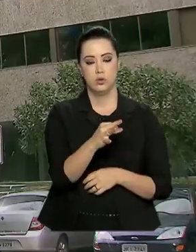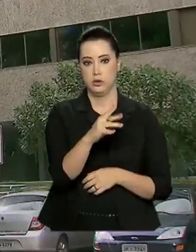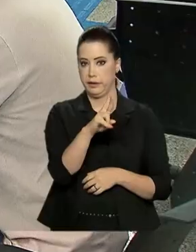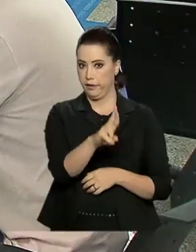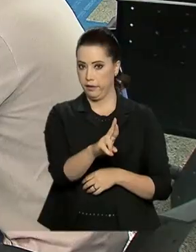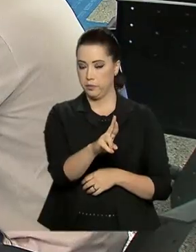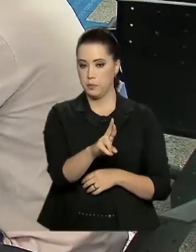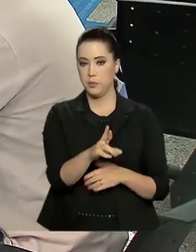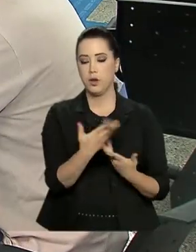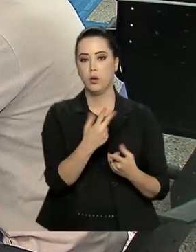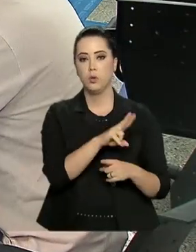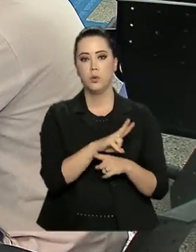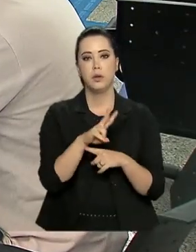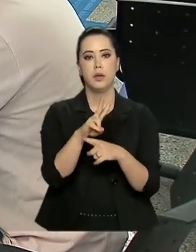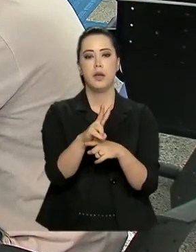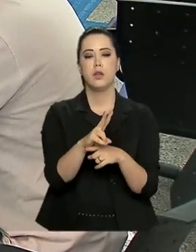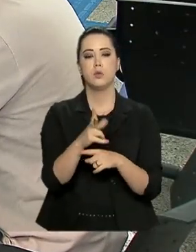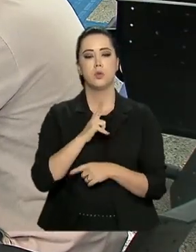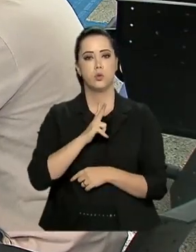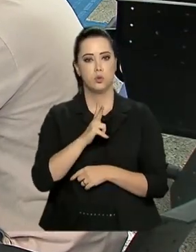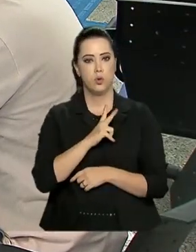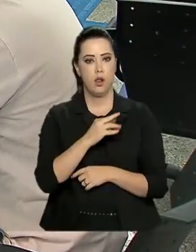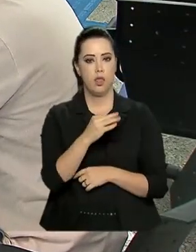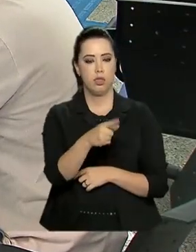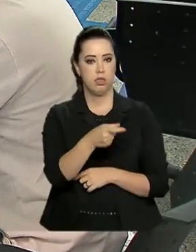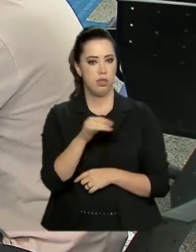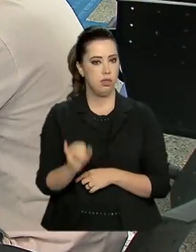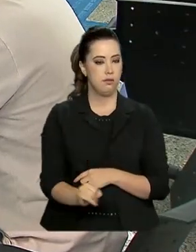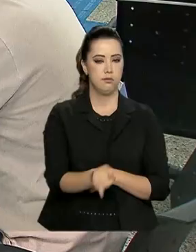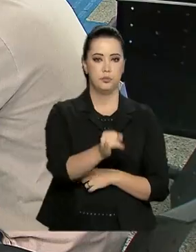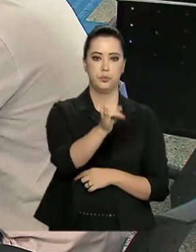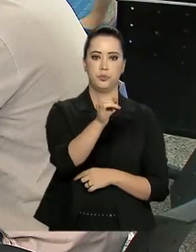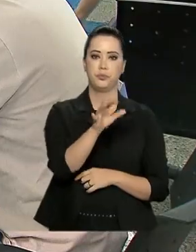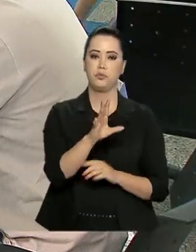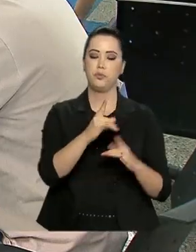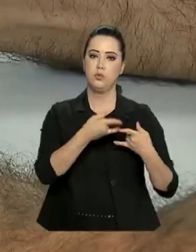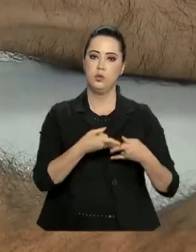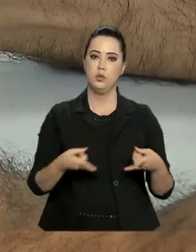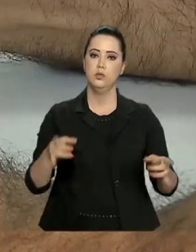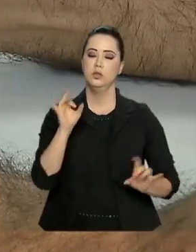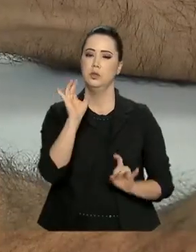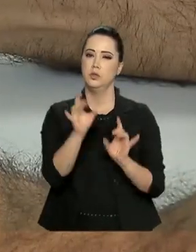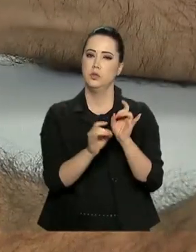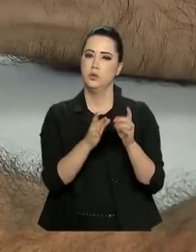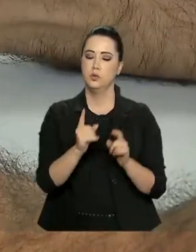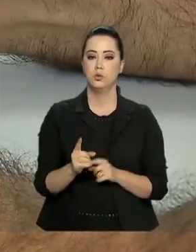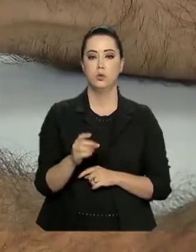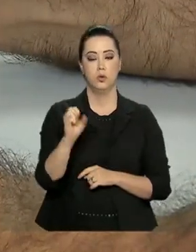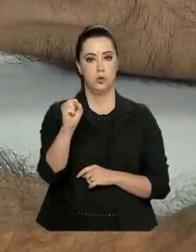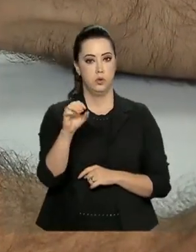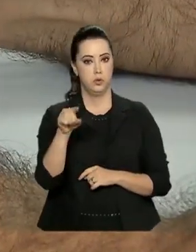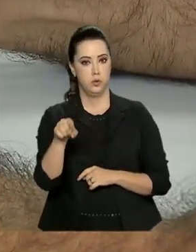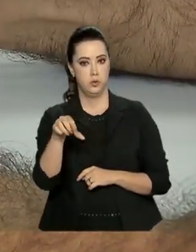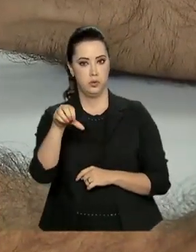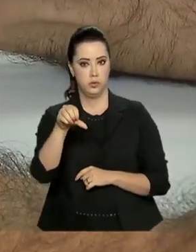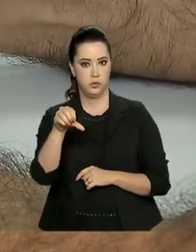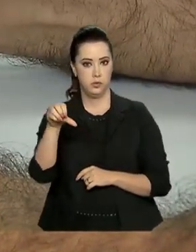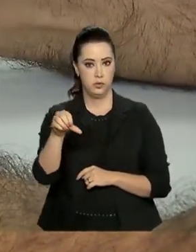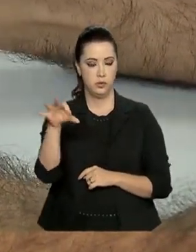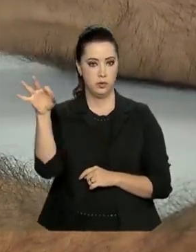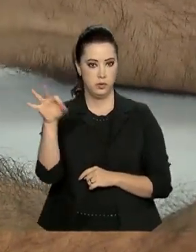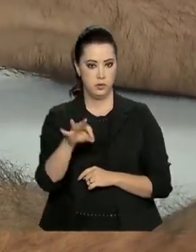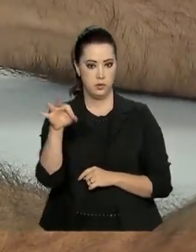TR. No crédito pessoal as taxas de juros para cheque especial passam de 8,99